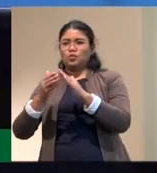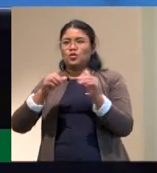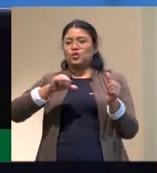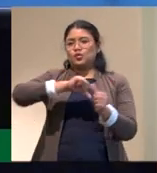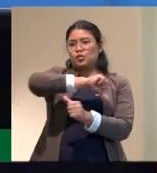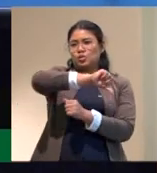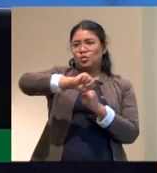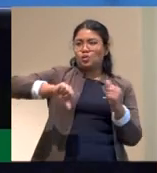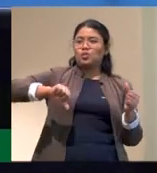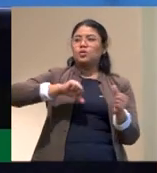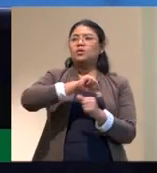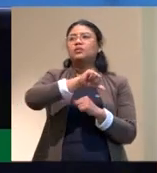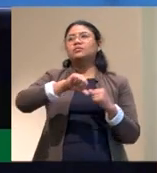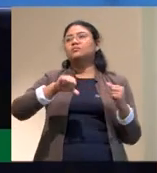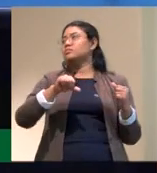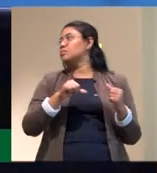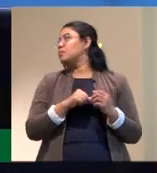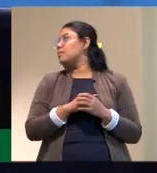sempre a questão